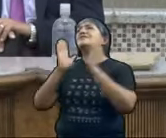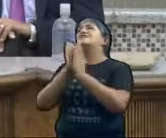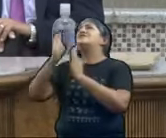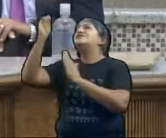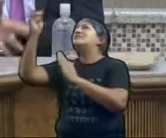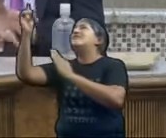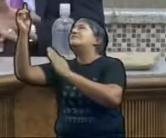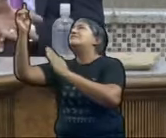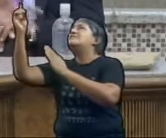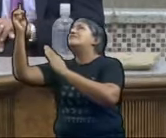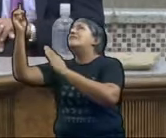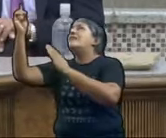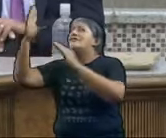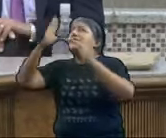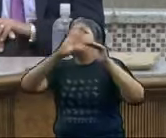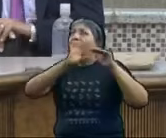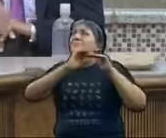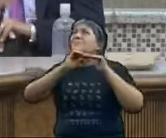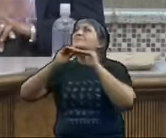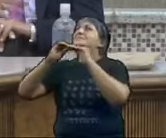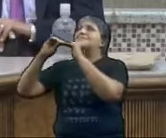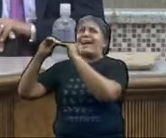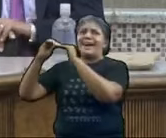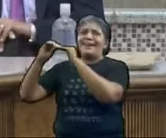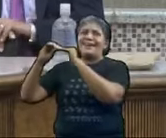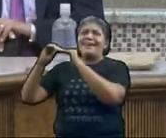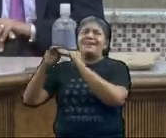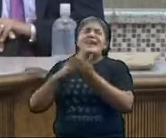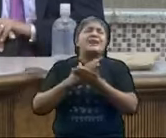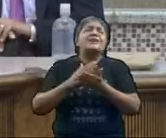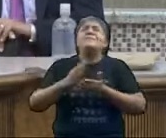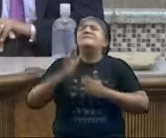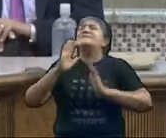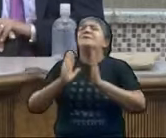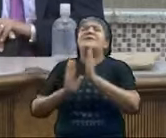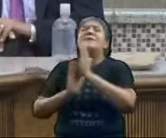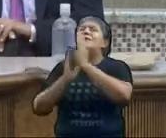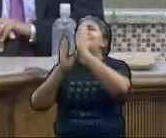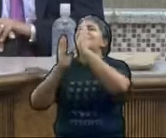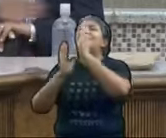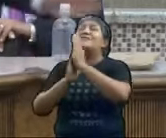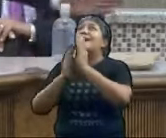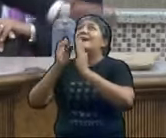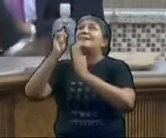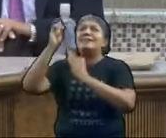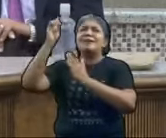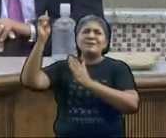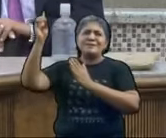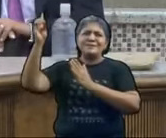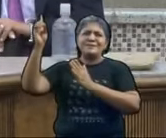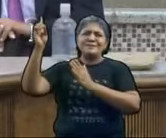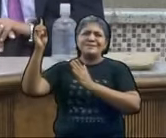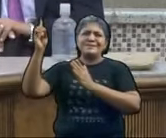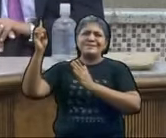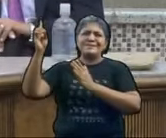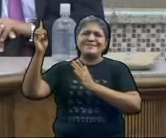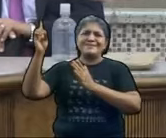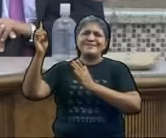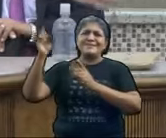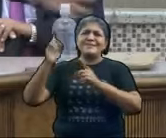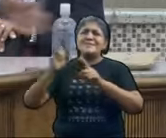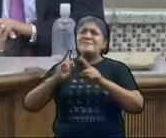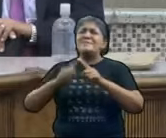E ela cantou um hino. O Antônio estava lá, mas a Nelly. E ela cantou um hino. O hino não está na harpa cristã. Não é um